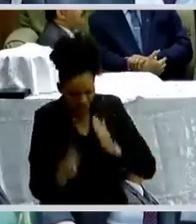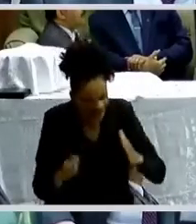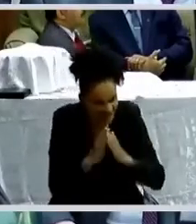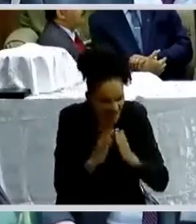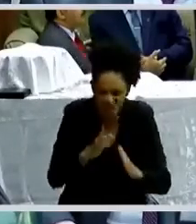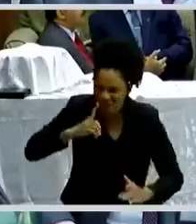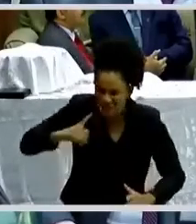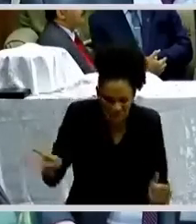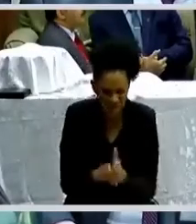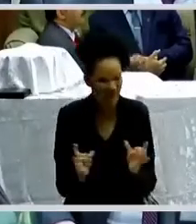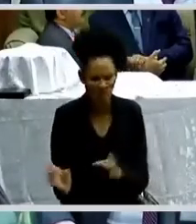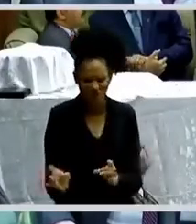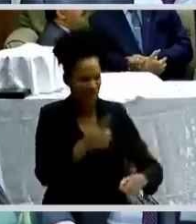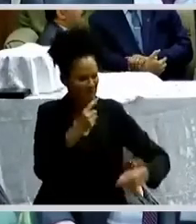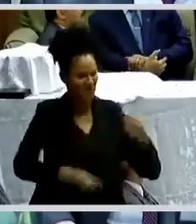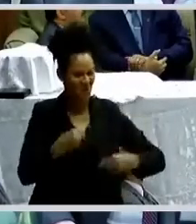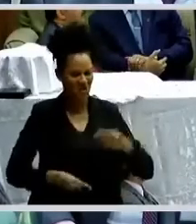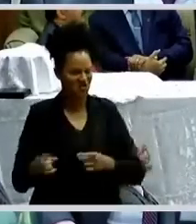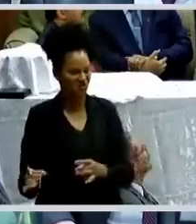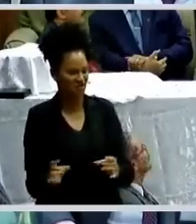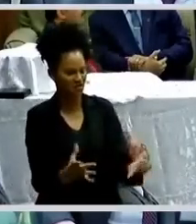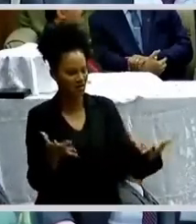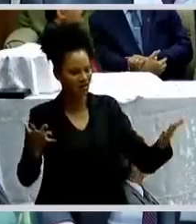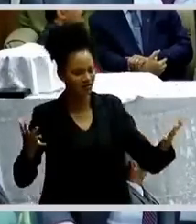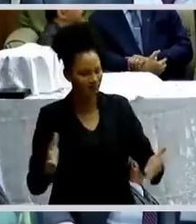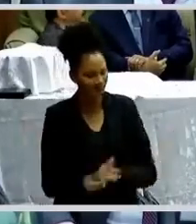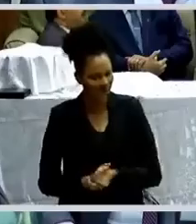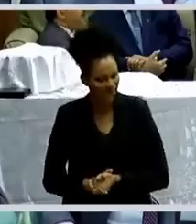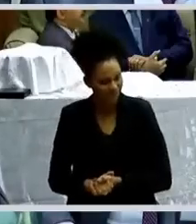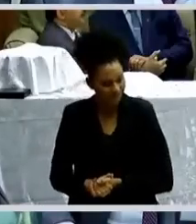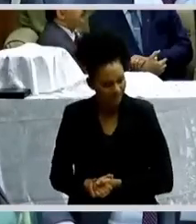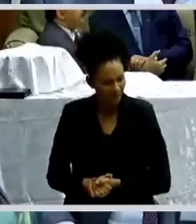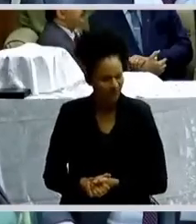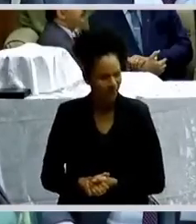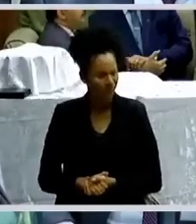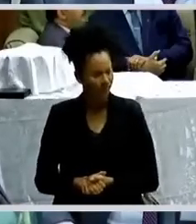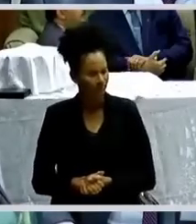um centro político e comercial.